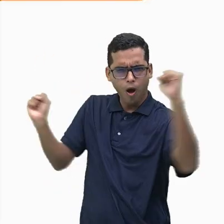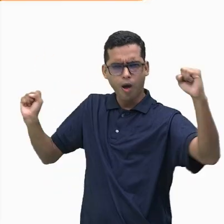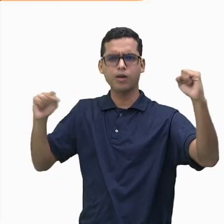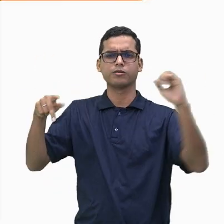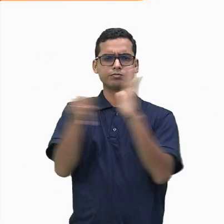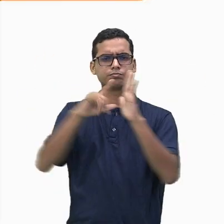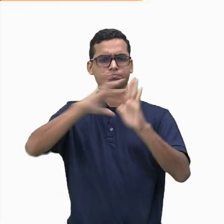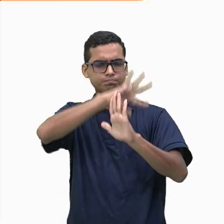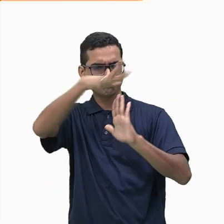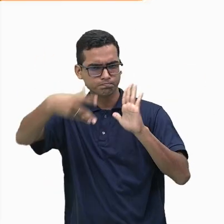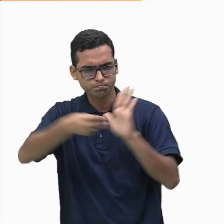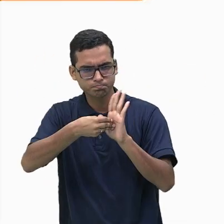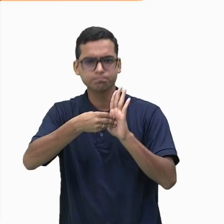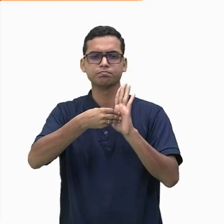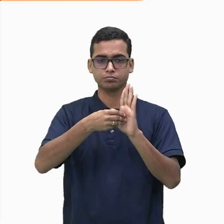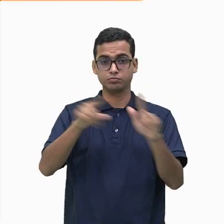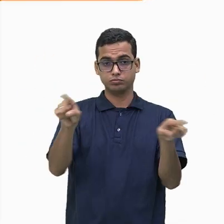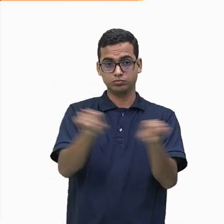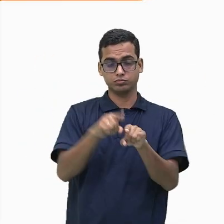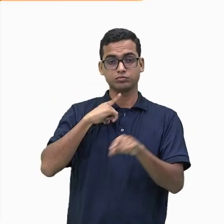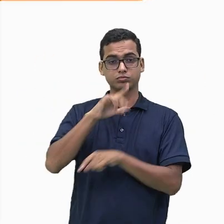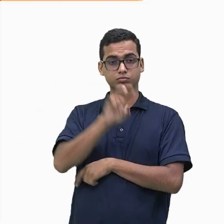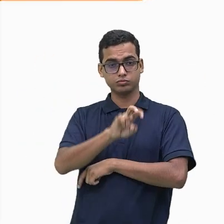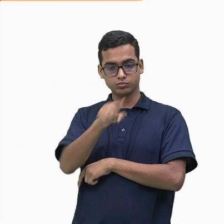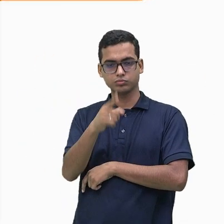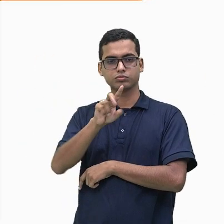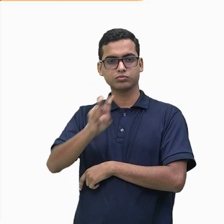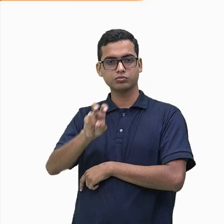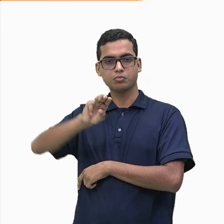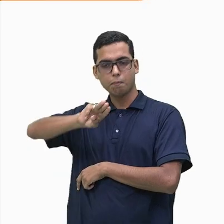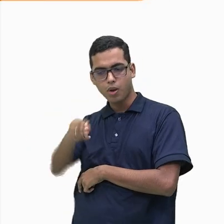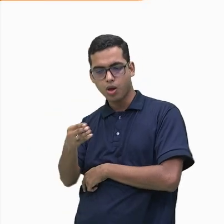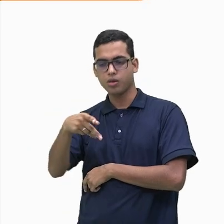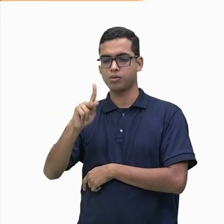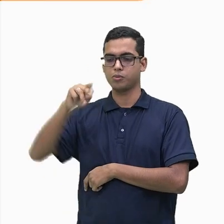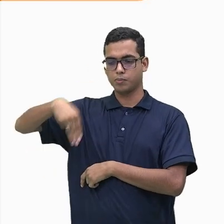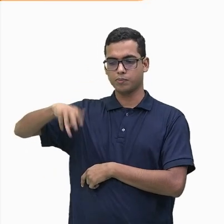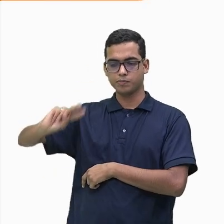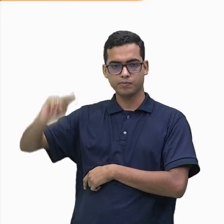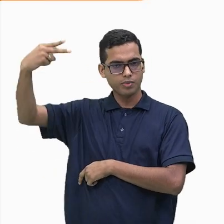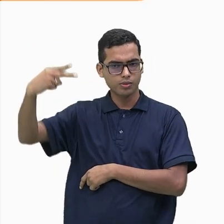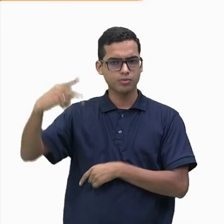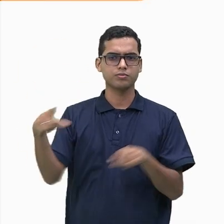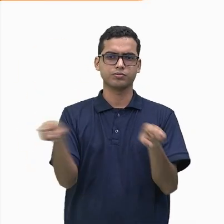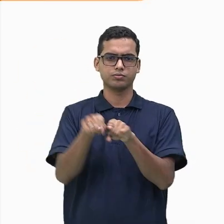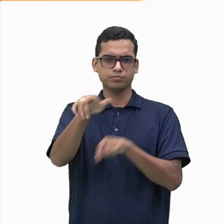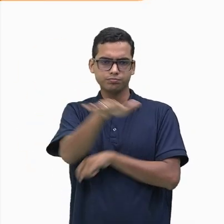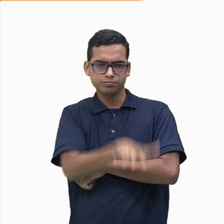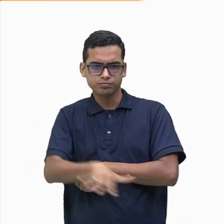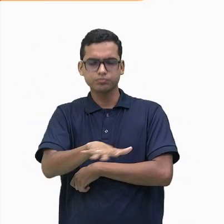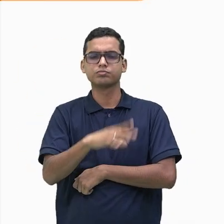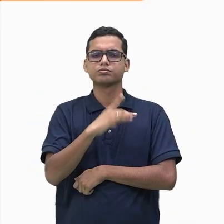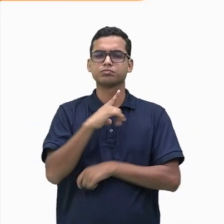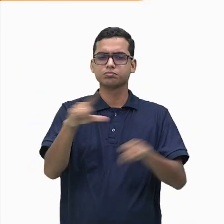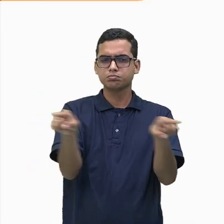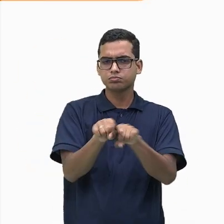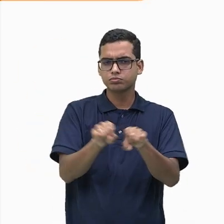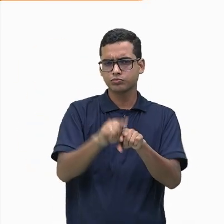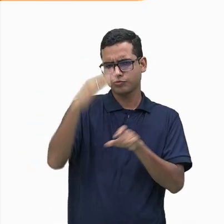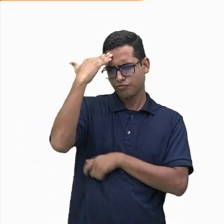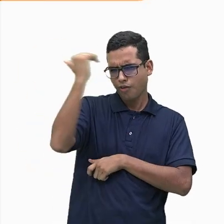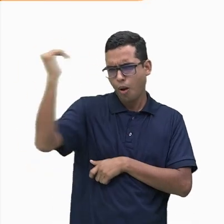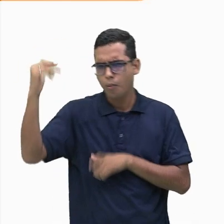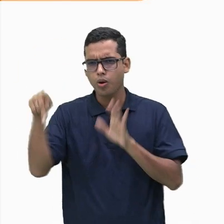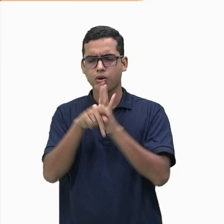do mundo, acaba cobrindo aí aproximadamente 5,5 milhões de quilômetros quadrados, tá? É conhecida por sua